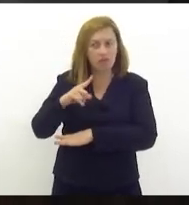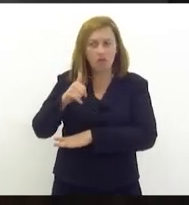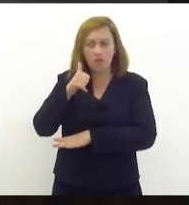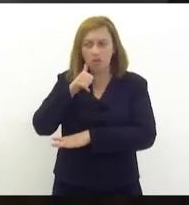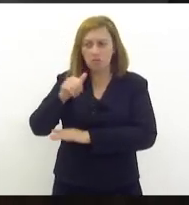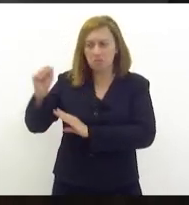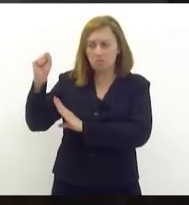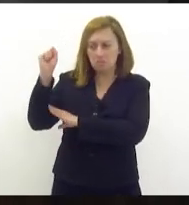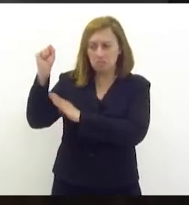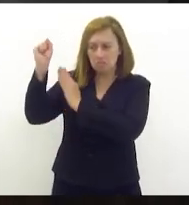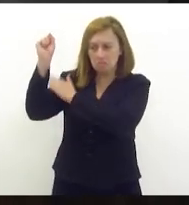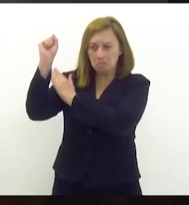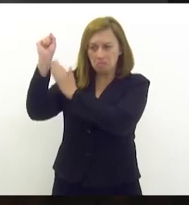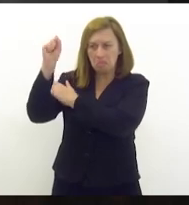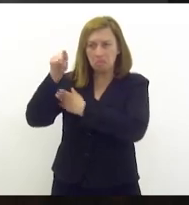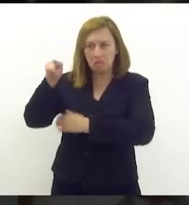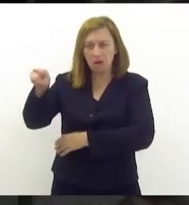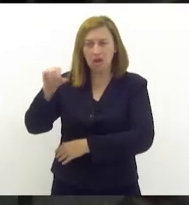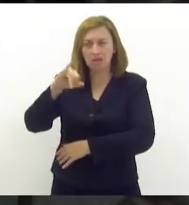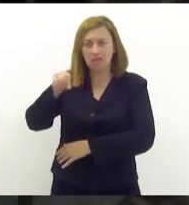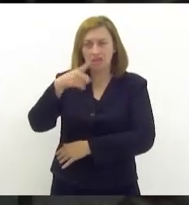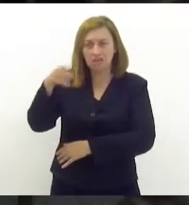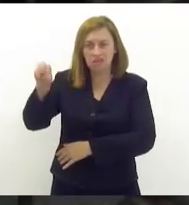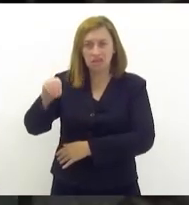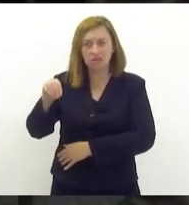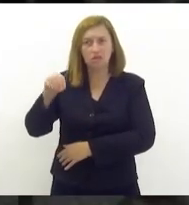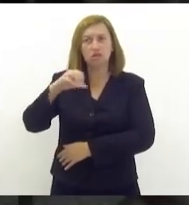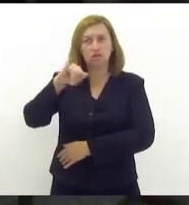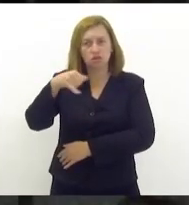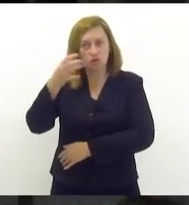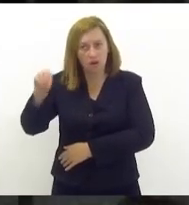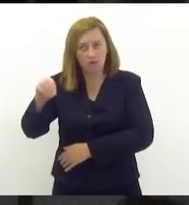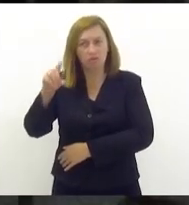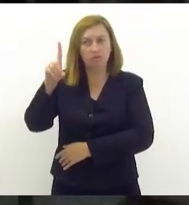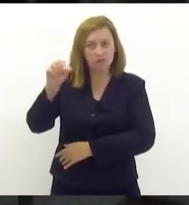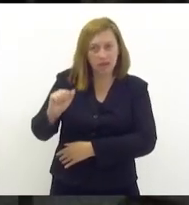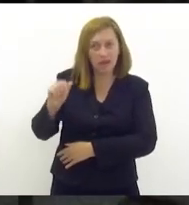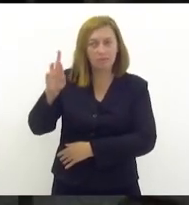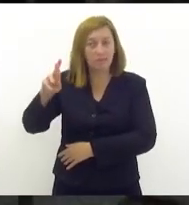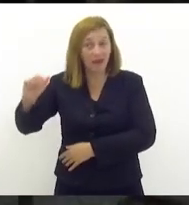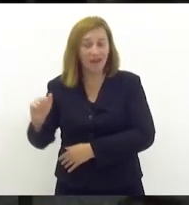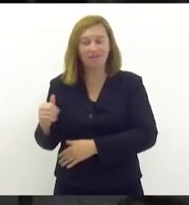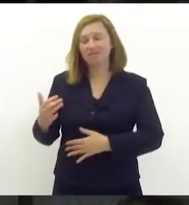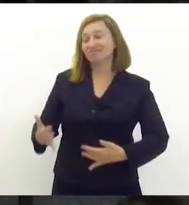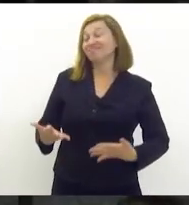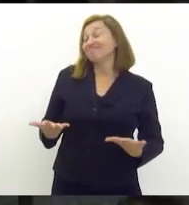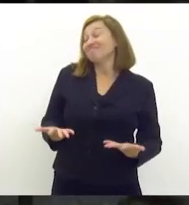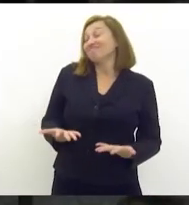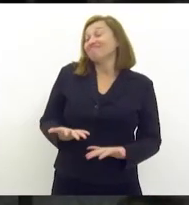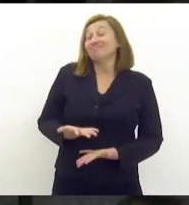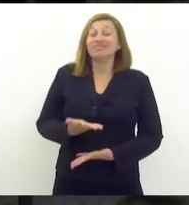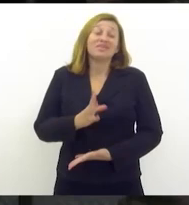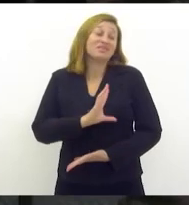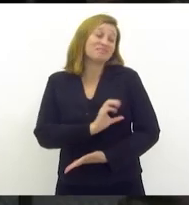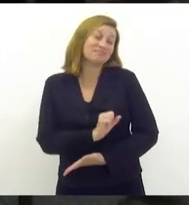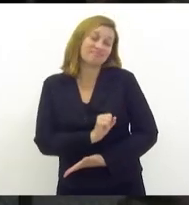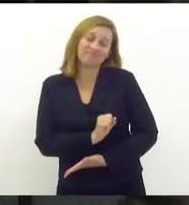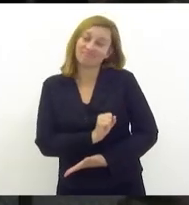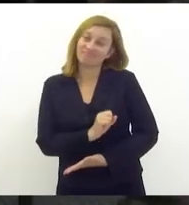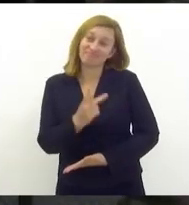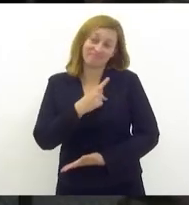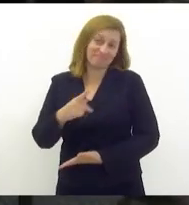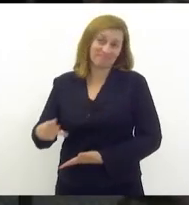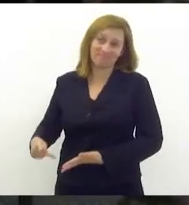como a senhora lá em São João da Barra meu querido Presidente Pedro brasão agradeço as palavras mas